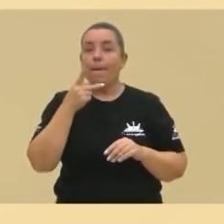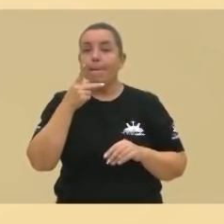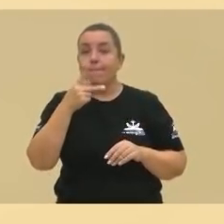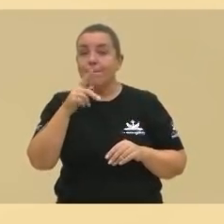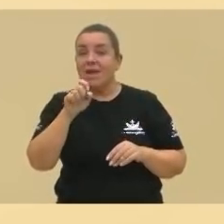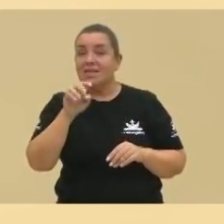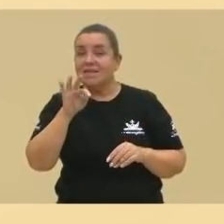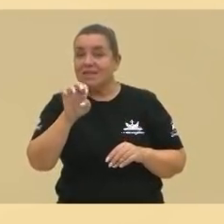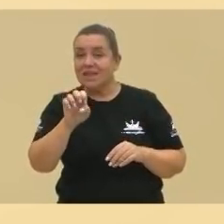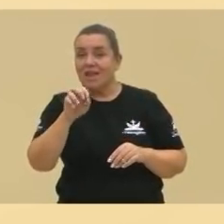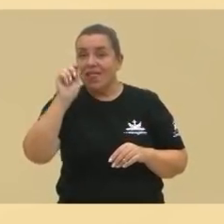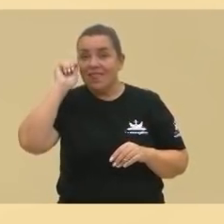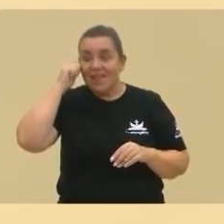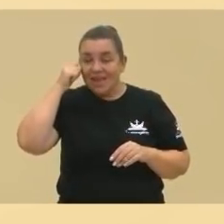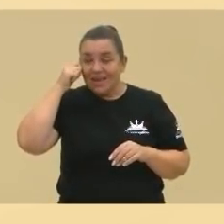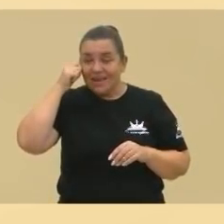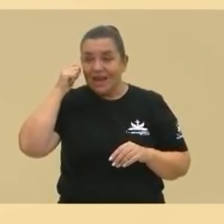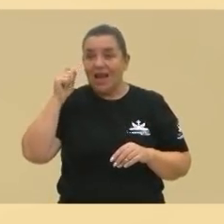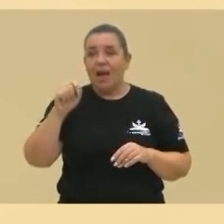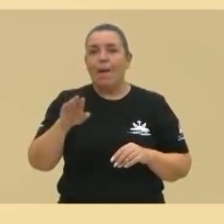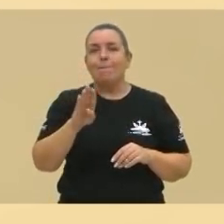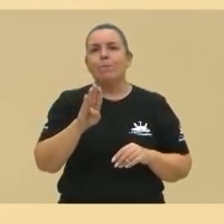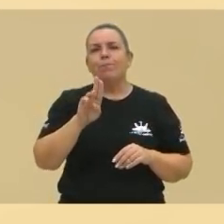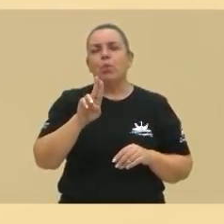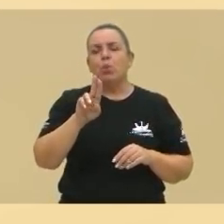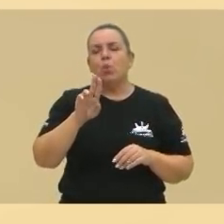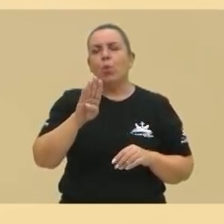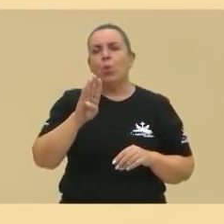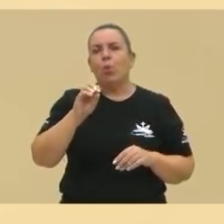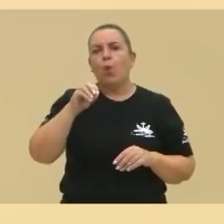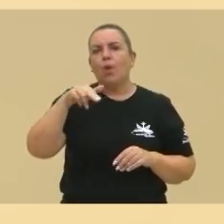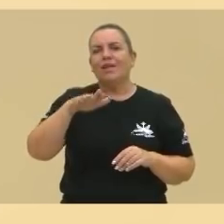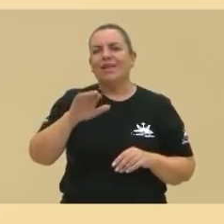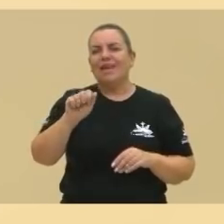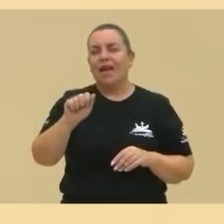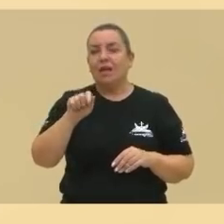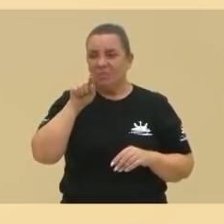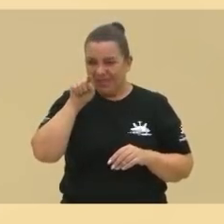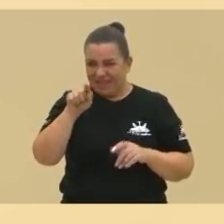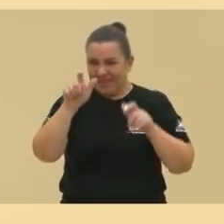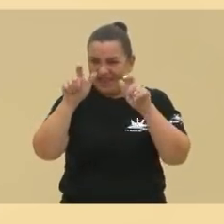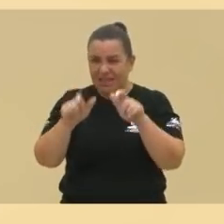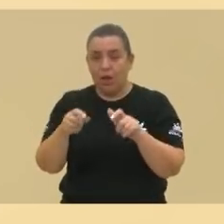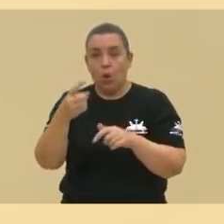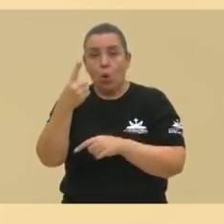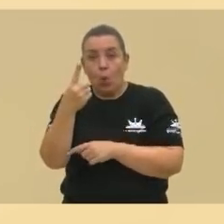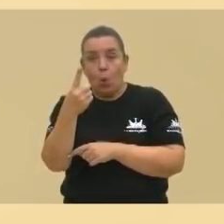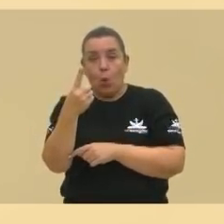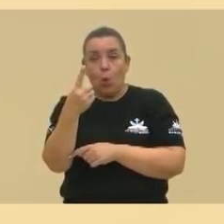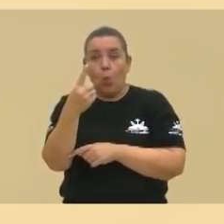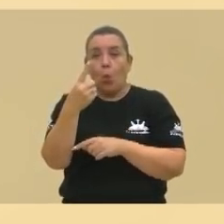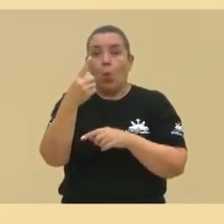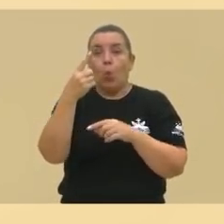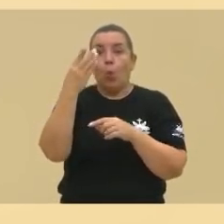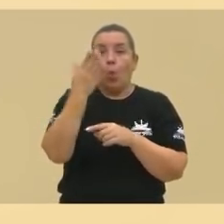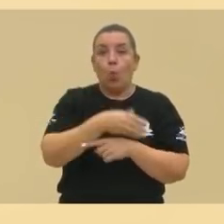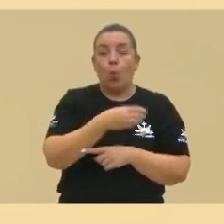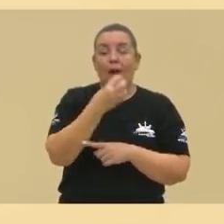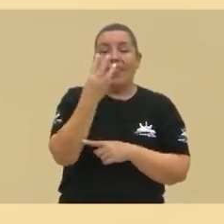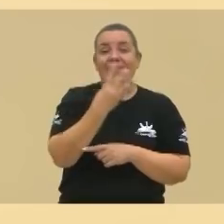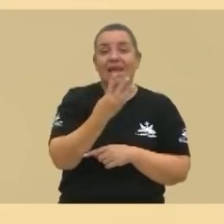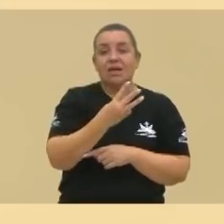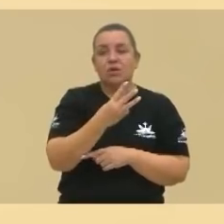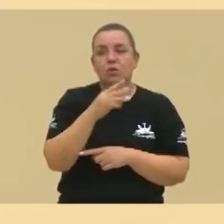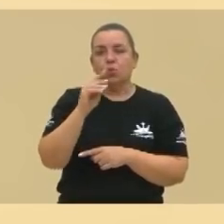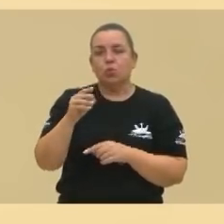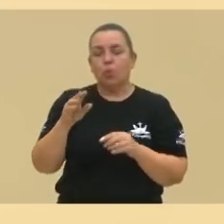negra a peste bubônica o último terço da civilização